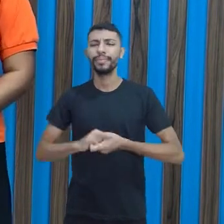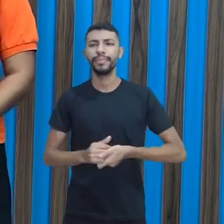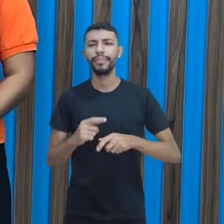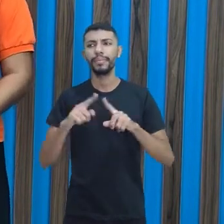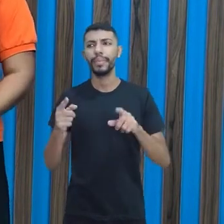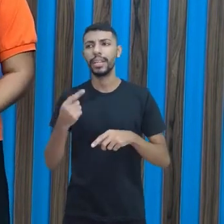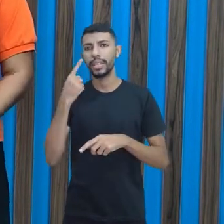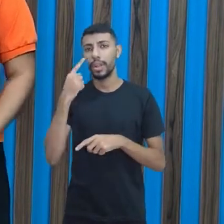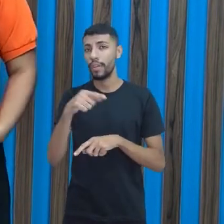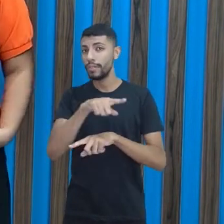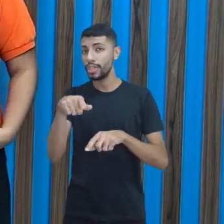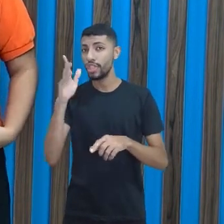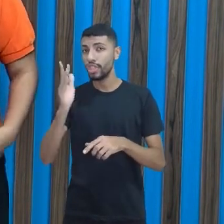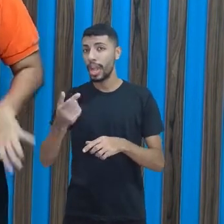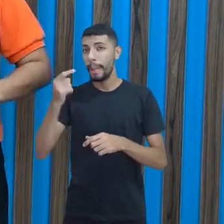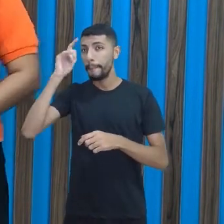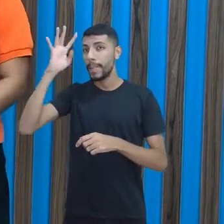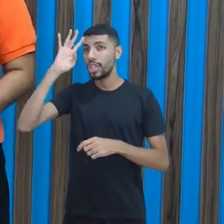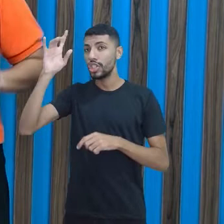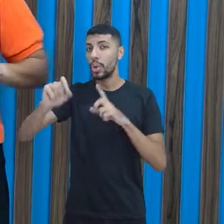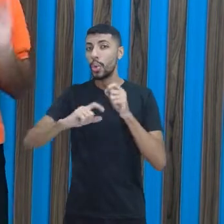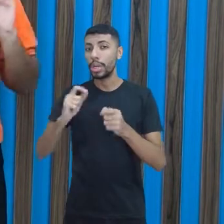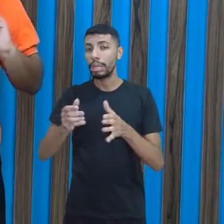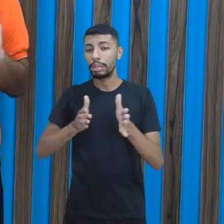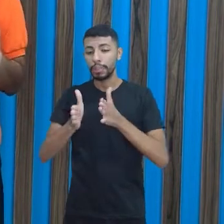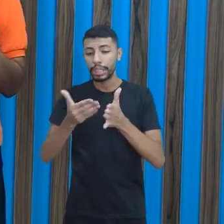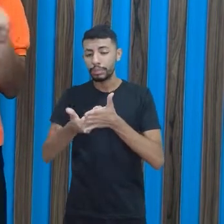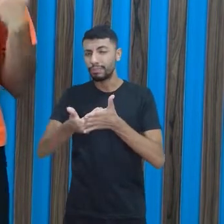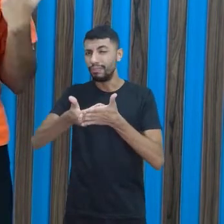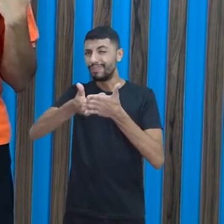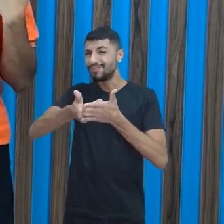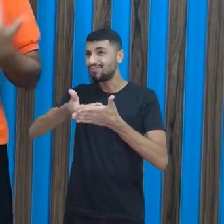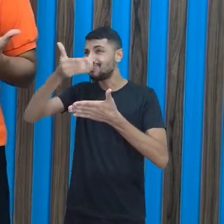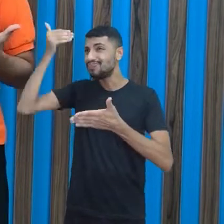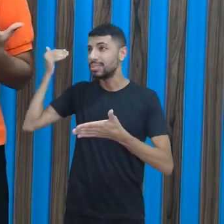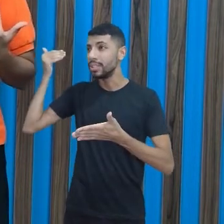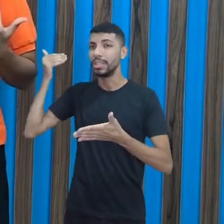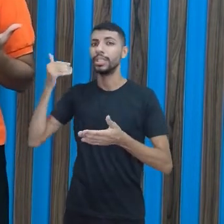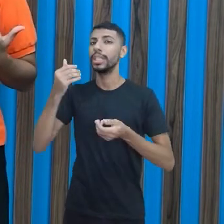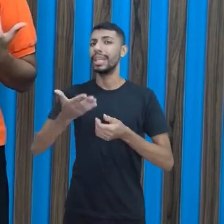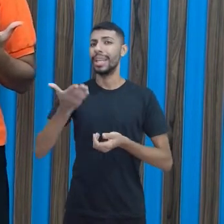vocês já pensaram num período em que às vezes as pessoas nem tinham exatamente muitos espelhos?